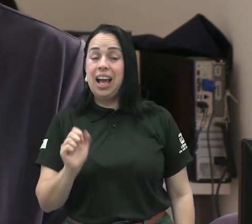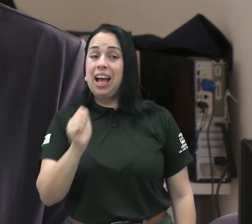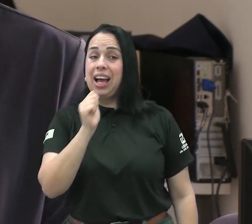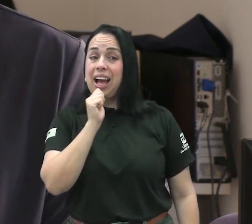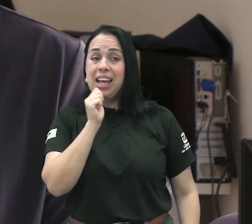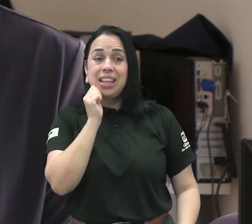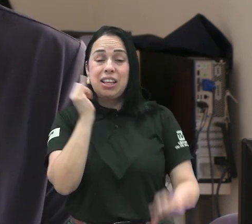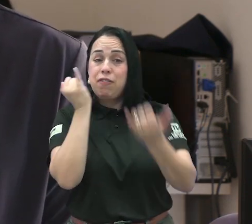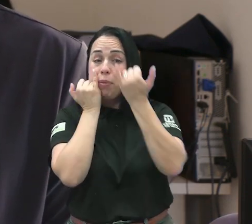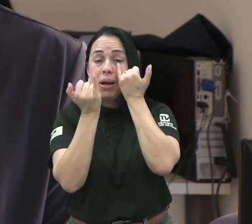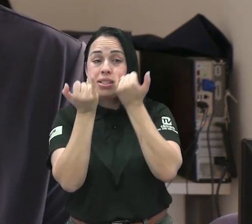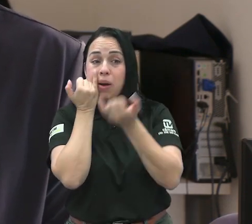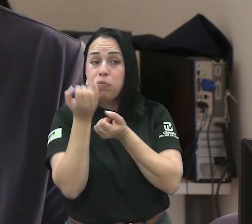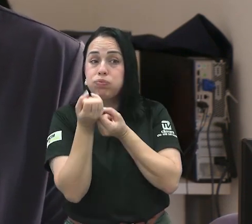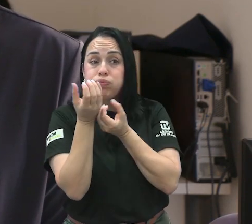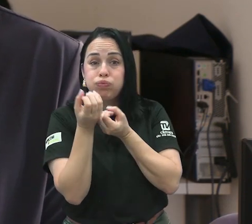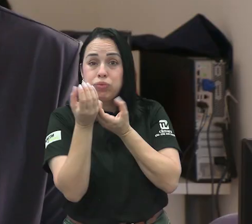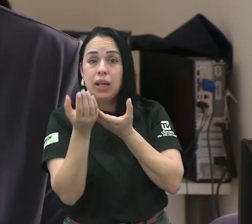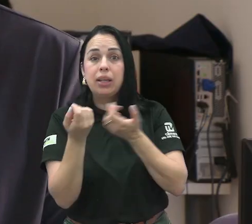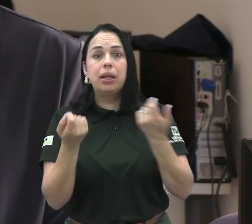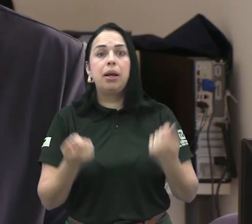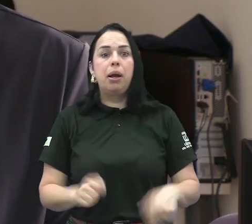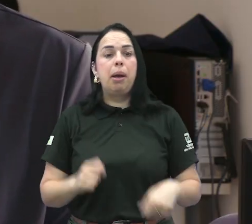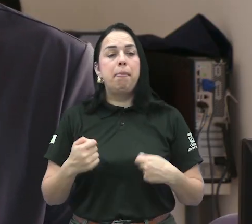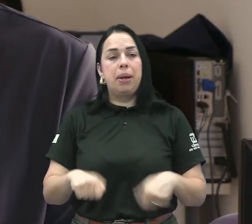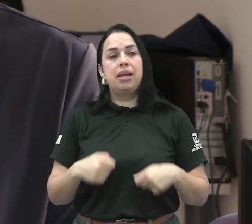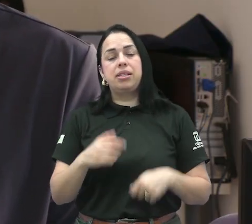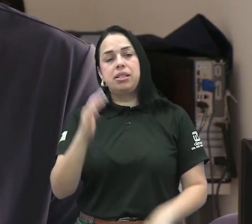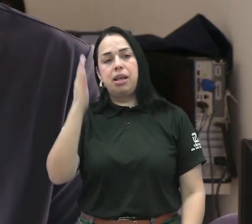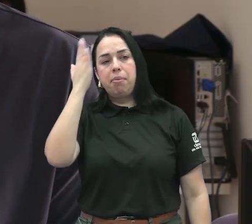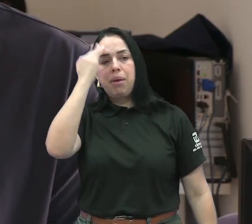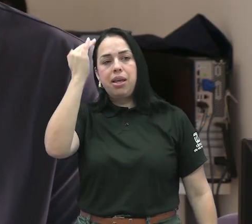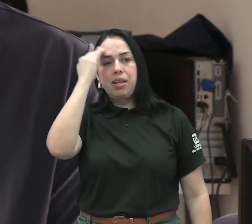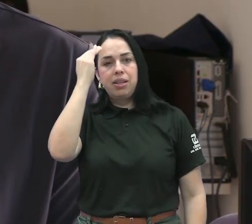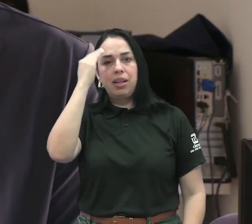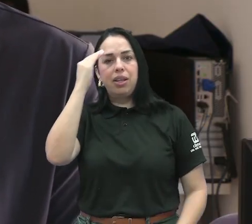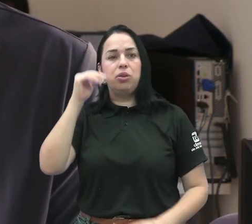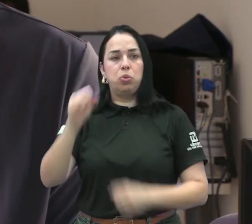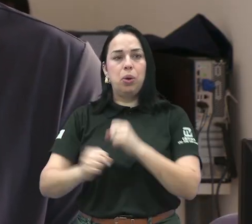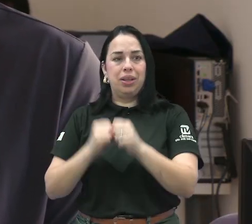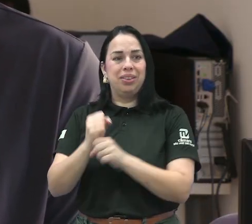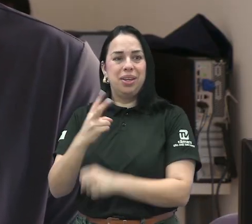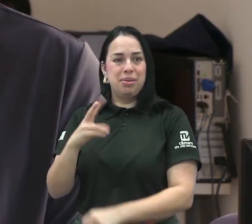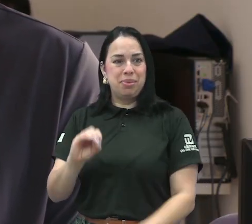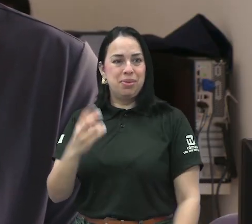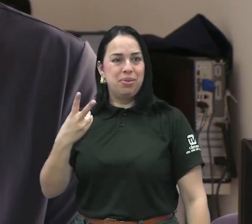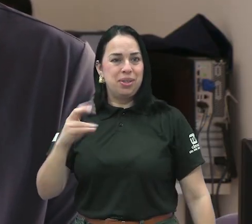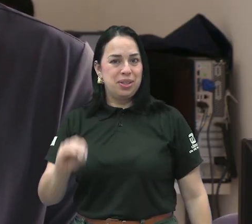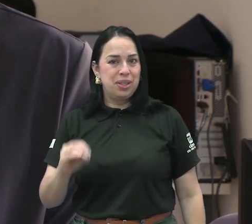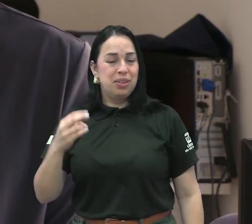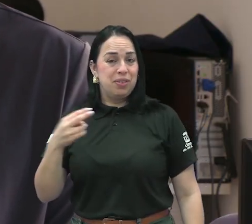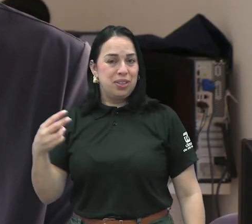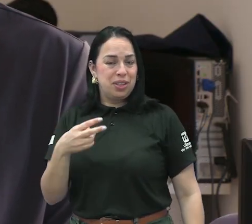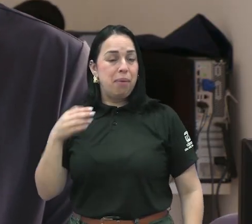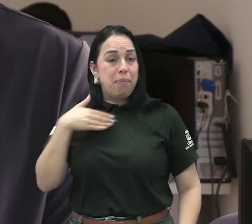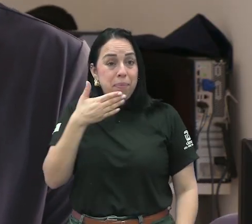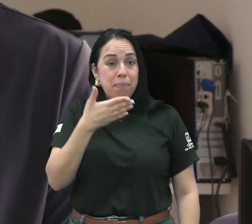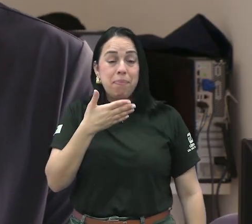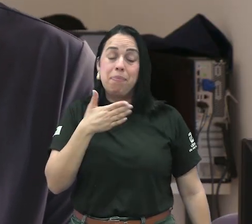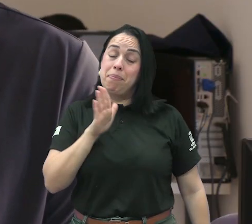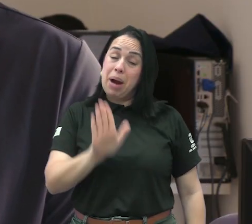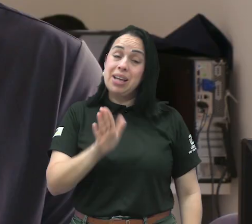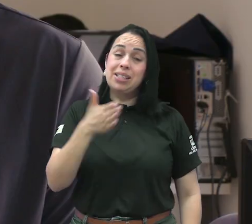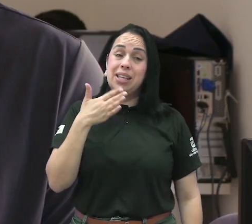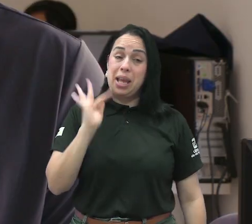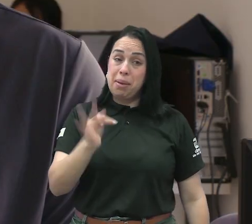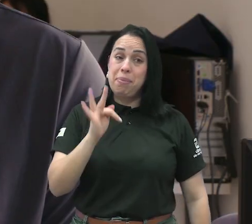informações que não foram divulgadas, que são necessárias para calcular esse índice em relação ao censo 2022, mas em breve isso deve estar